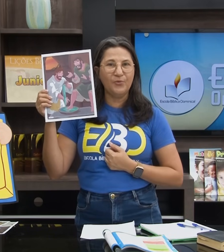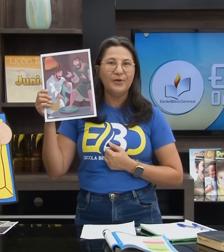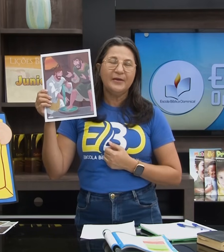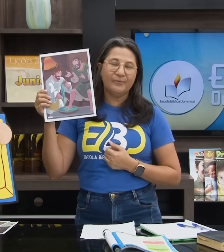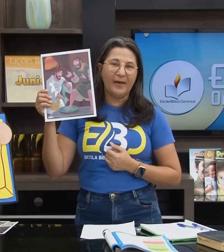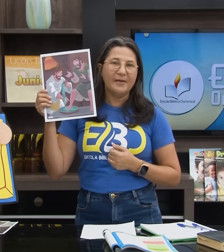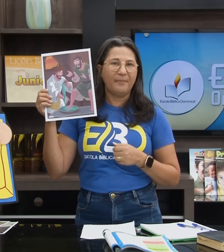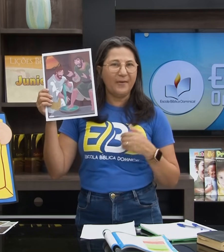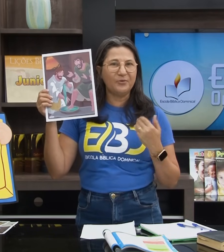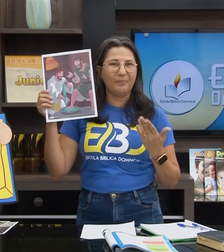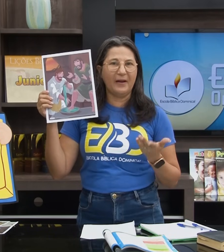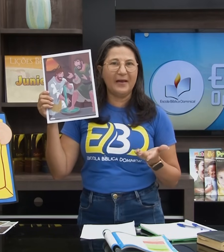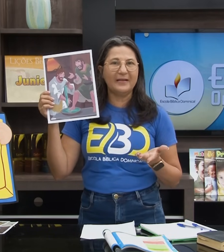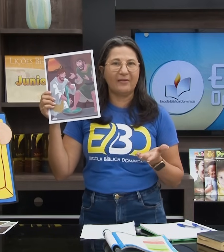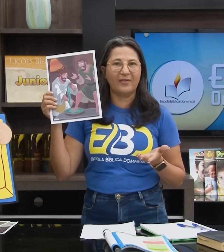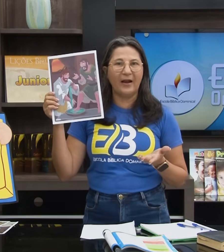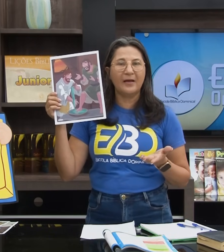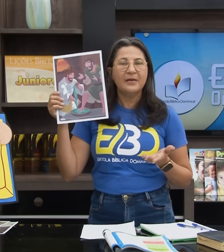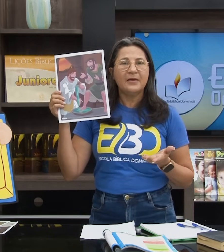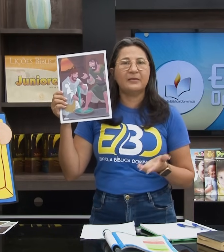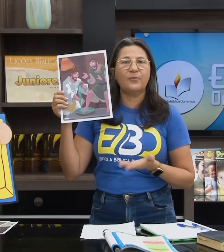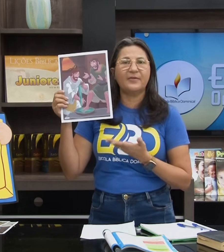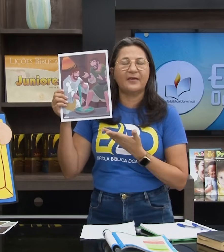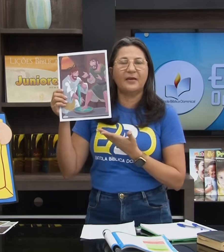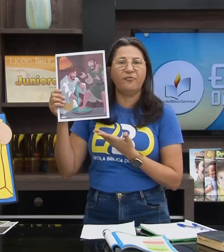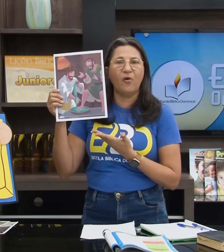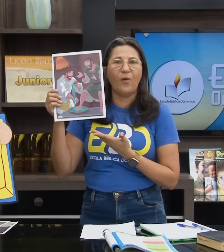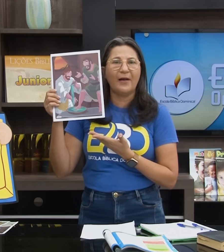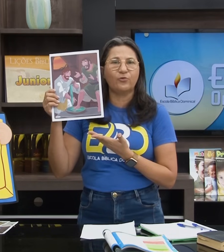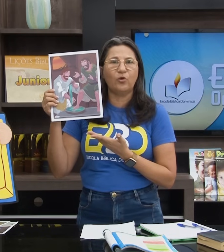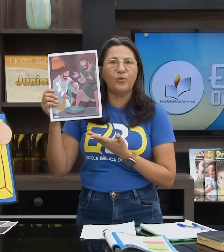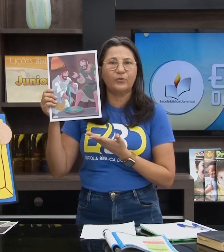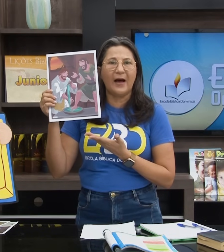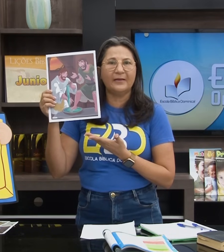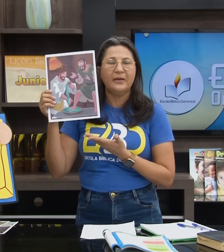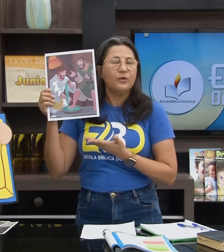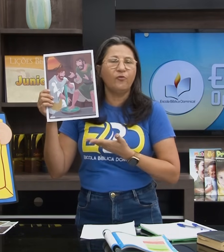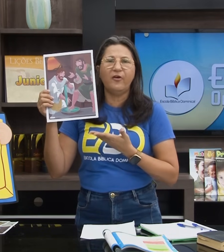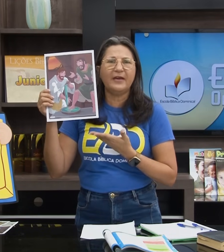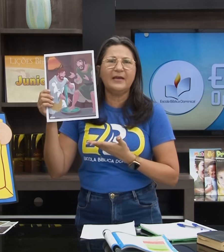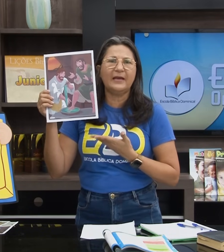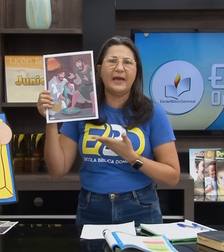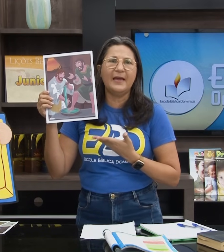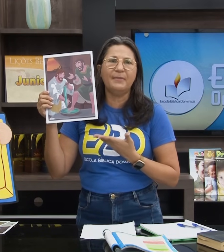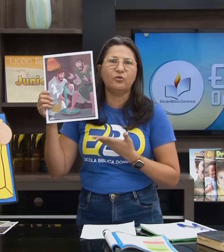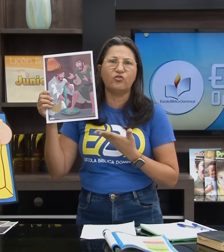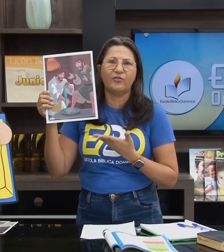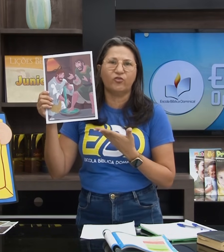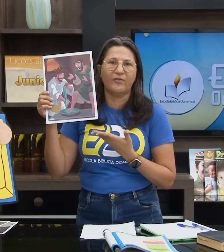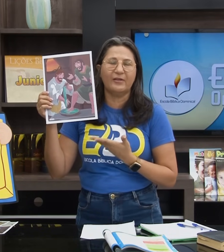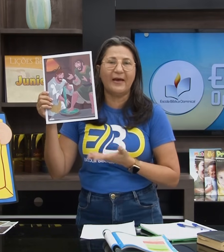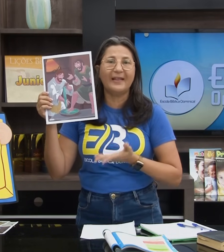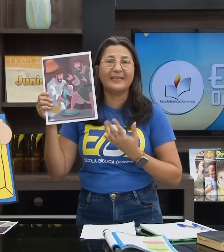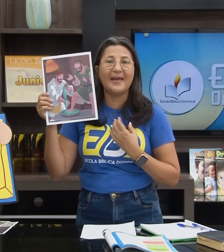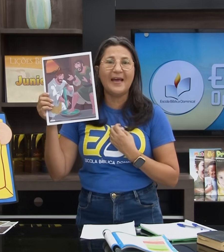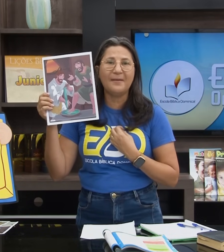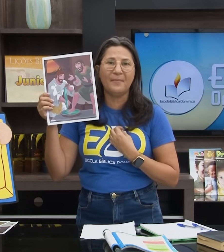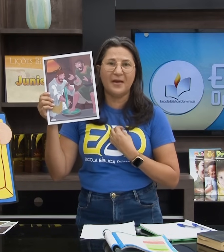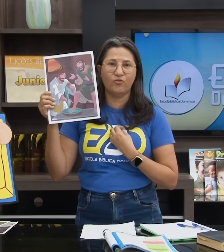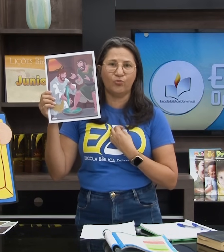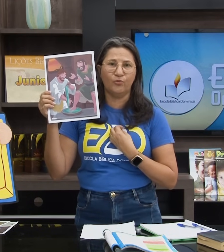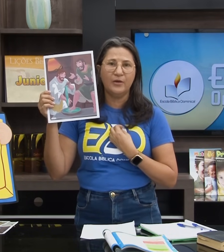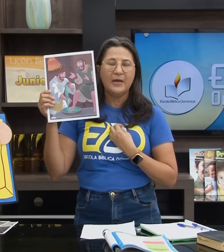amiguinho não é Pergunte para ele na sala então isso aqui foi um ato de humildade não foi que ninguém mandou Jesus fazer não era